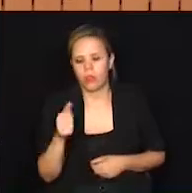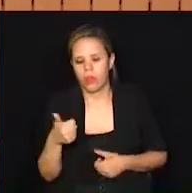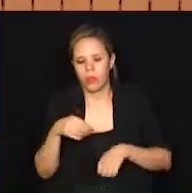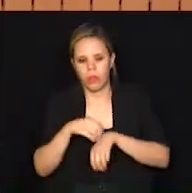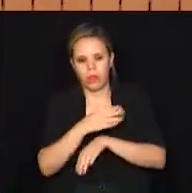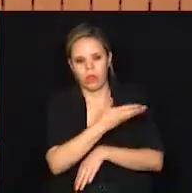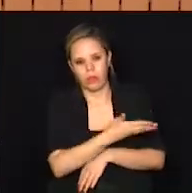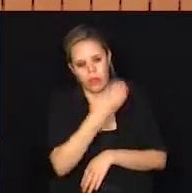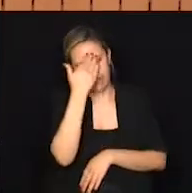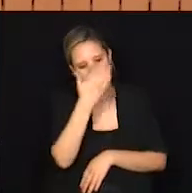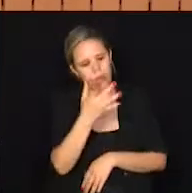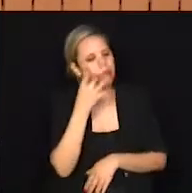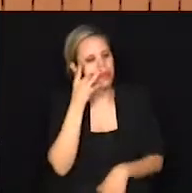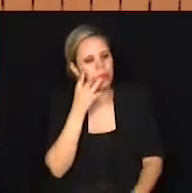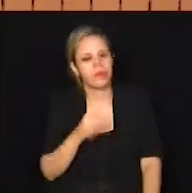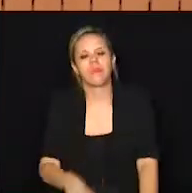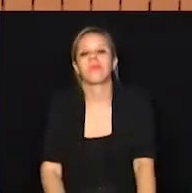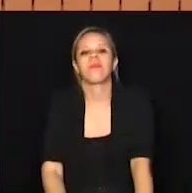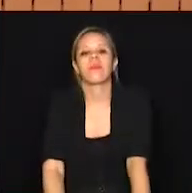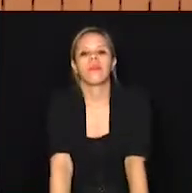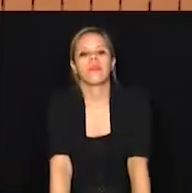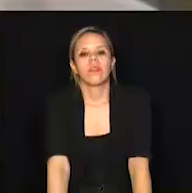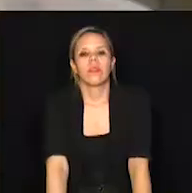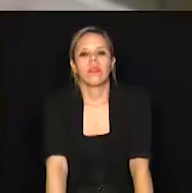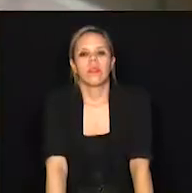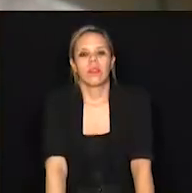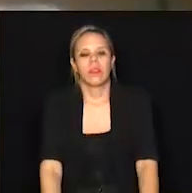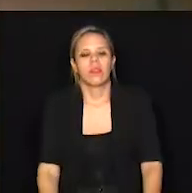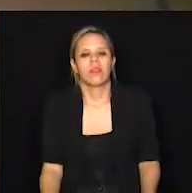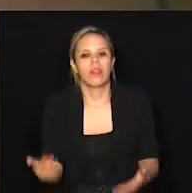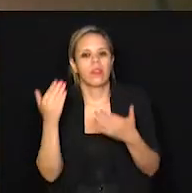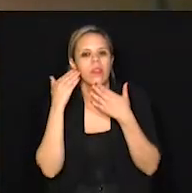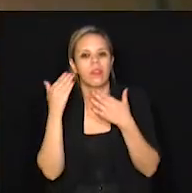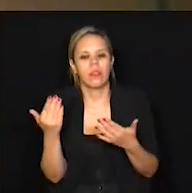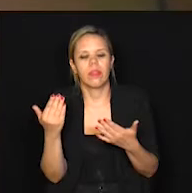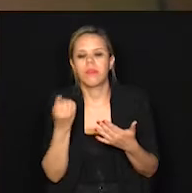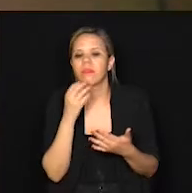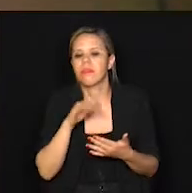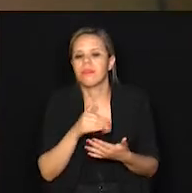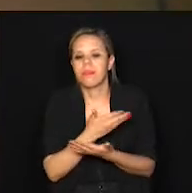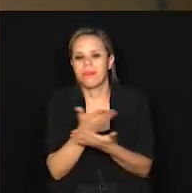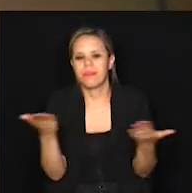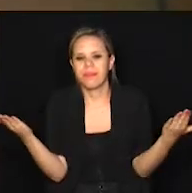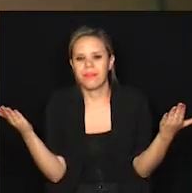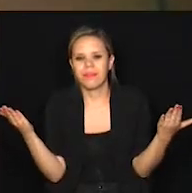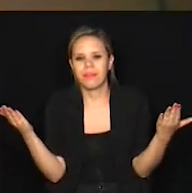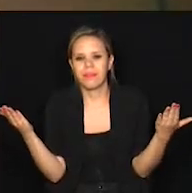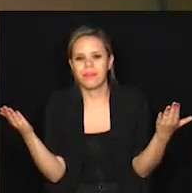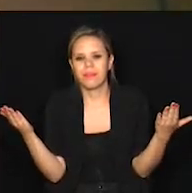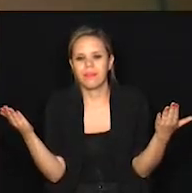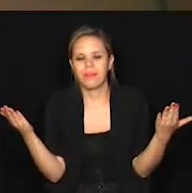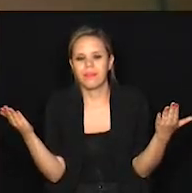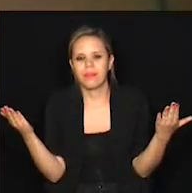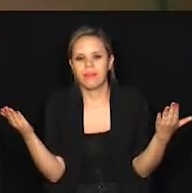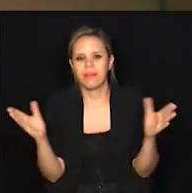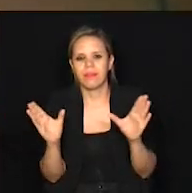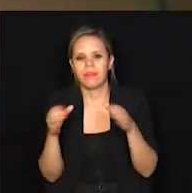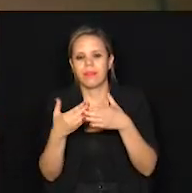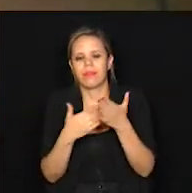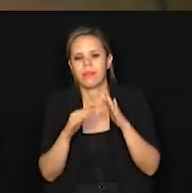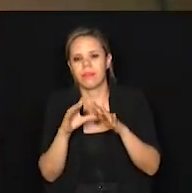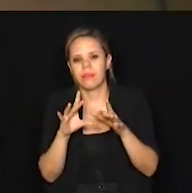a Verônica, que falou aqui pelo Conselho local, Conselho da Escola Padre Francisco Silva, uma